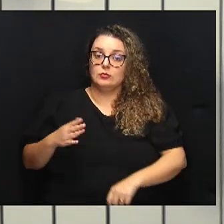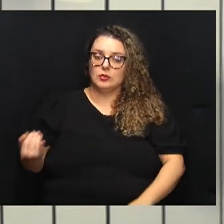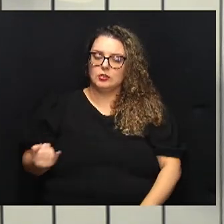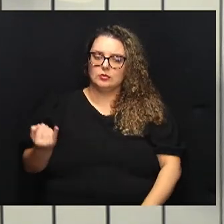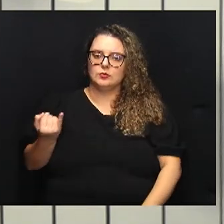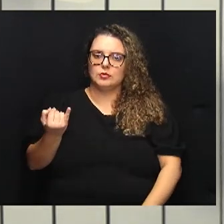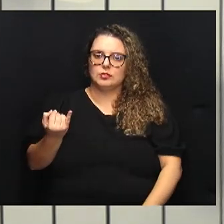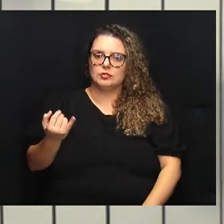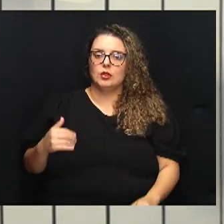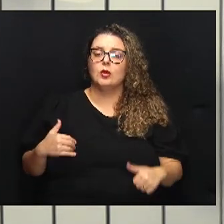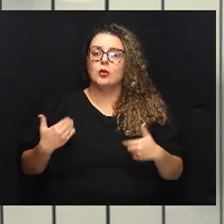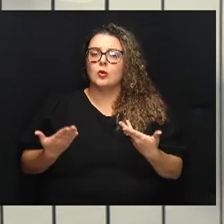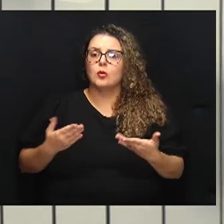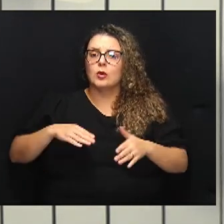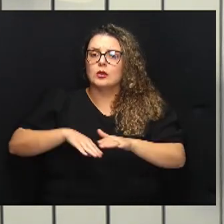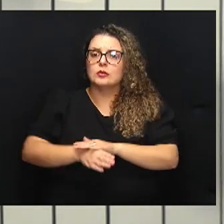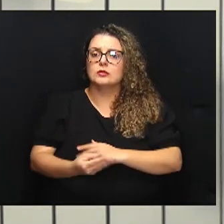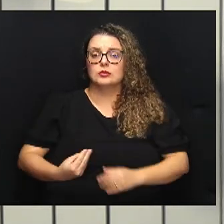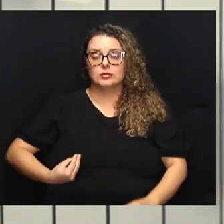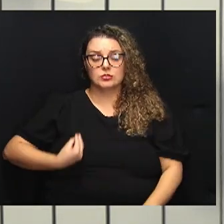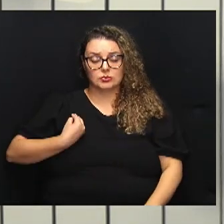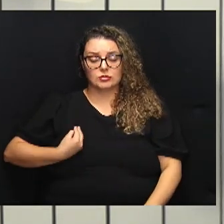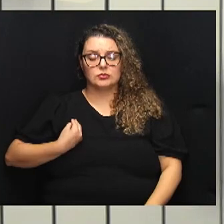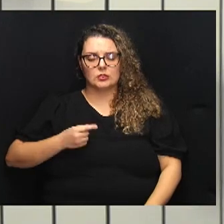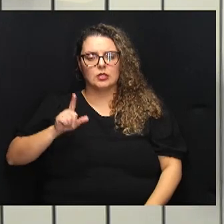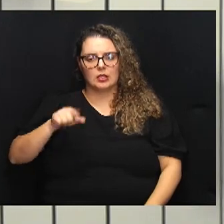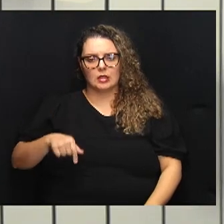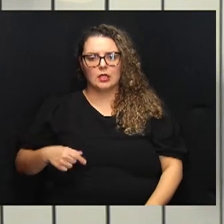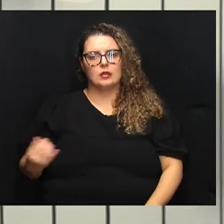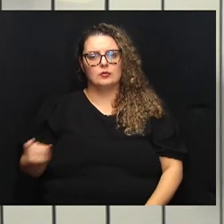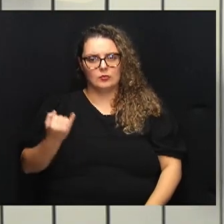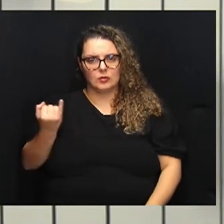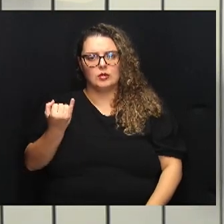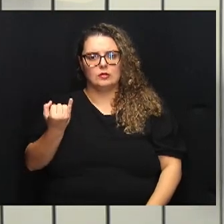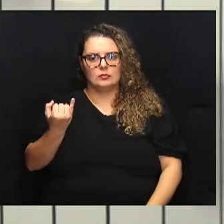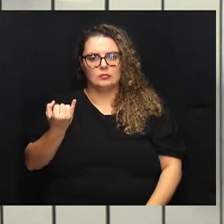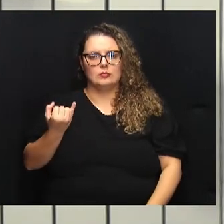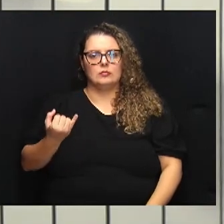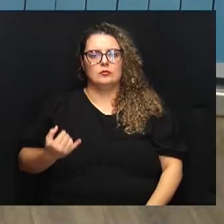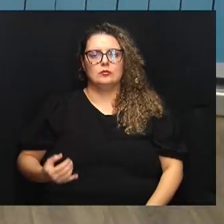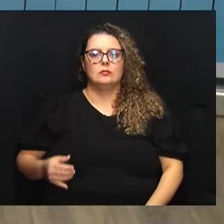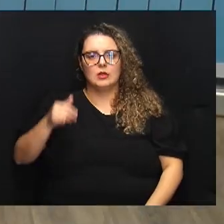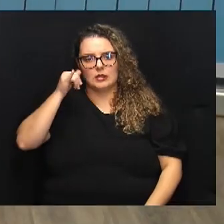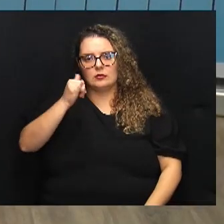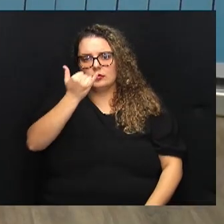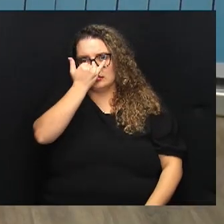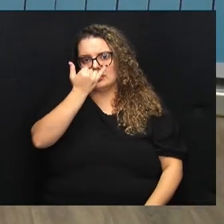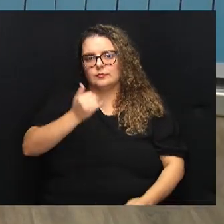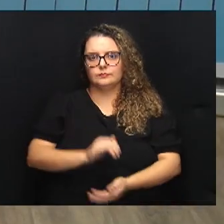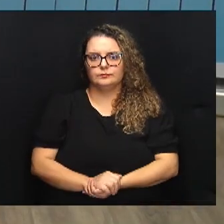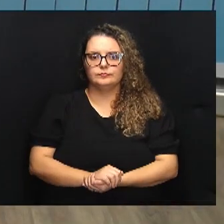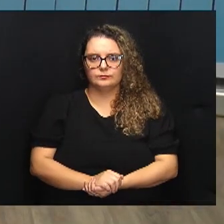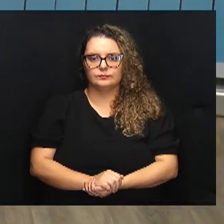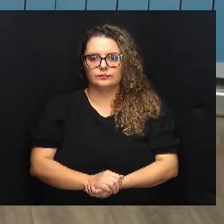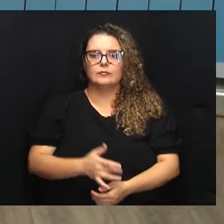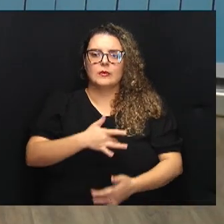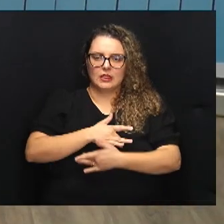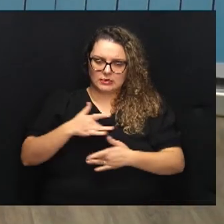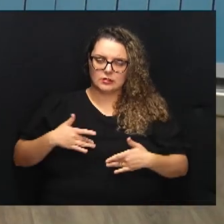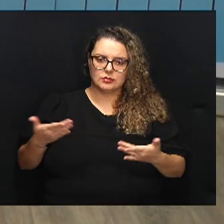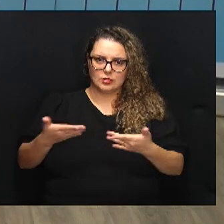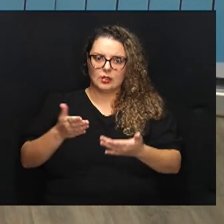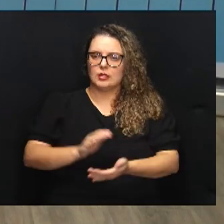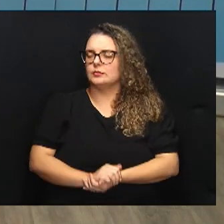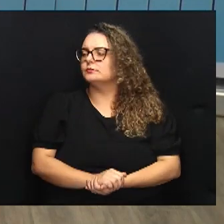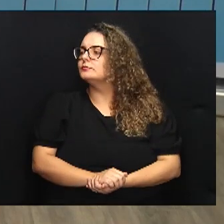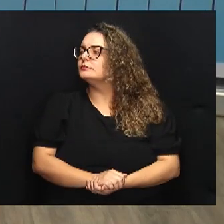importante, quais hábitos de vida são indispensáveis para a prevenção. É o Saúde Agora.